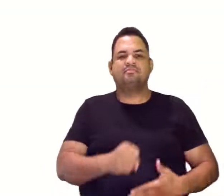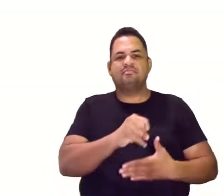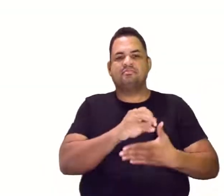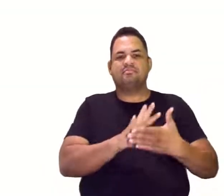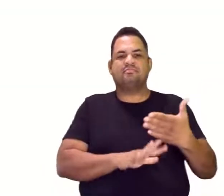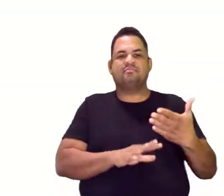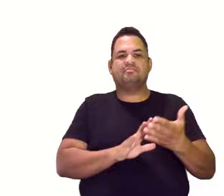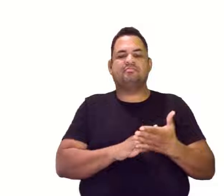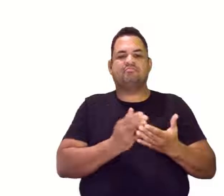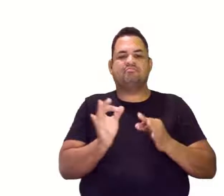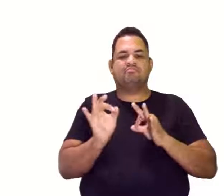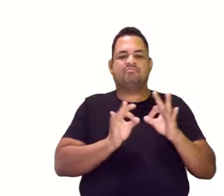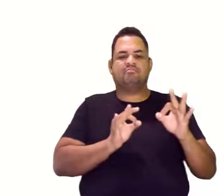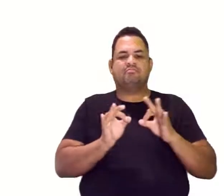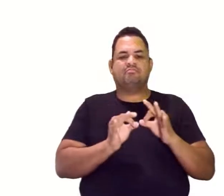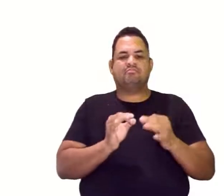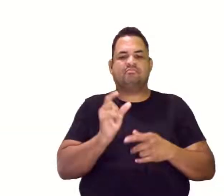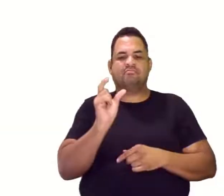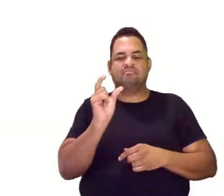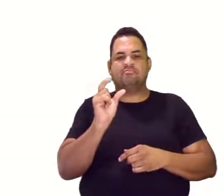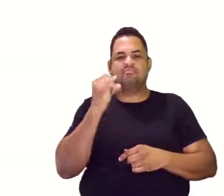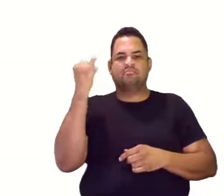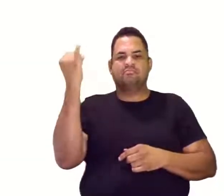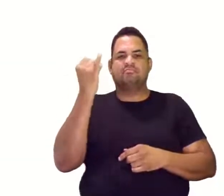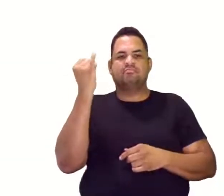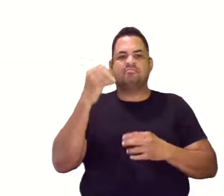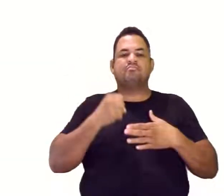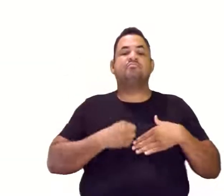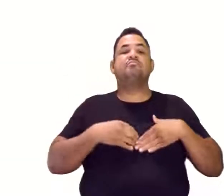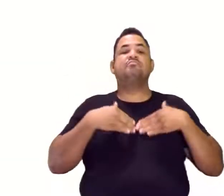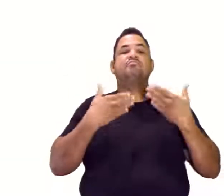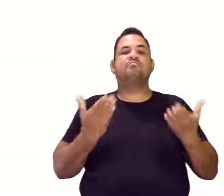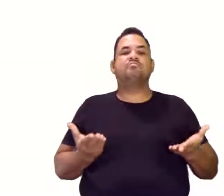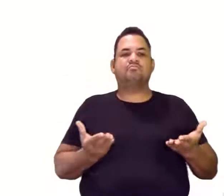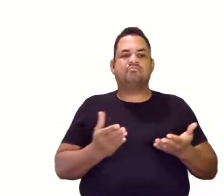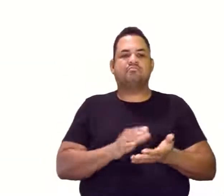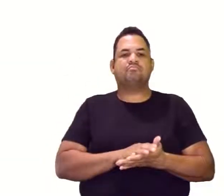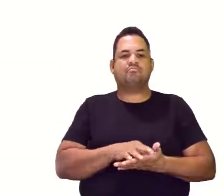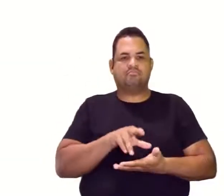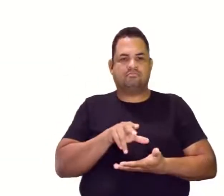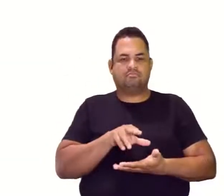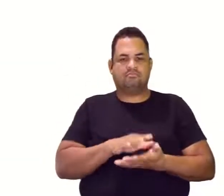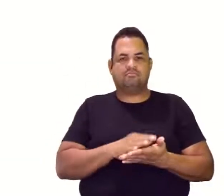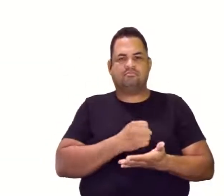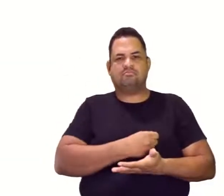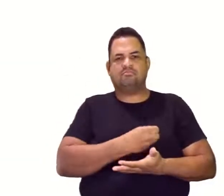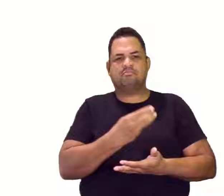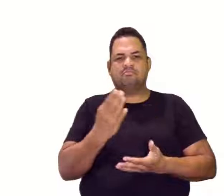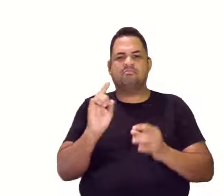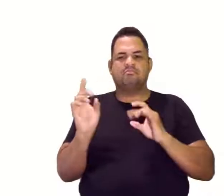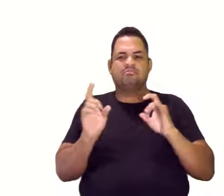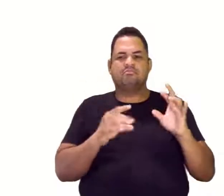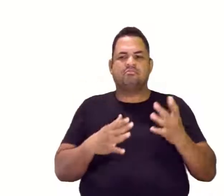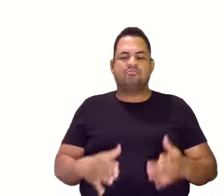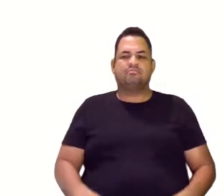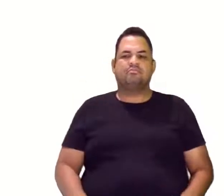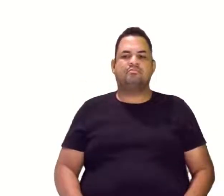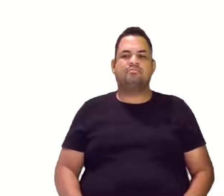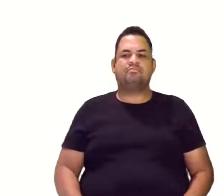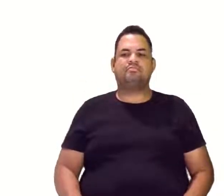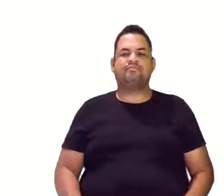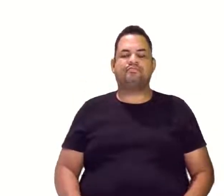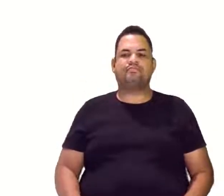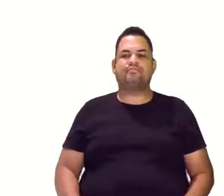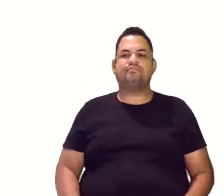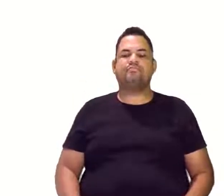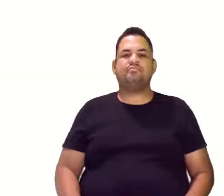gente vai elencar algumas palavras-chave, né? Quais são aí? Mesmas quantidades de cada um deles.